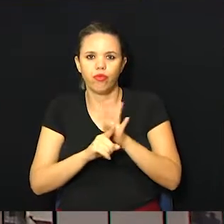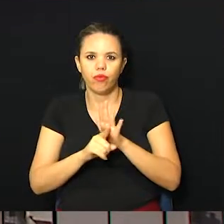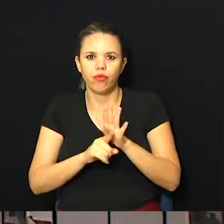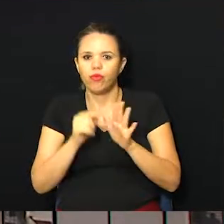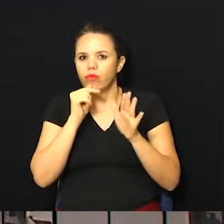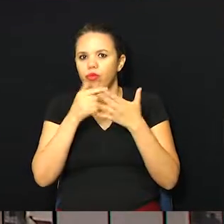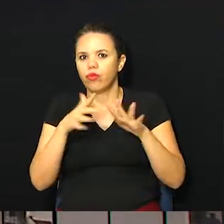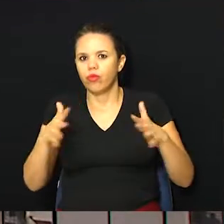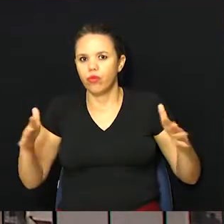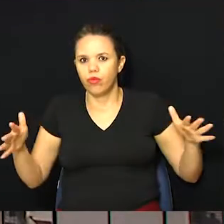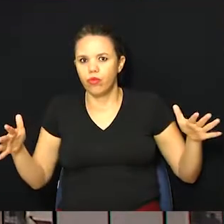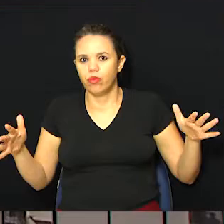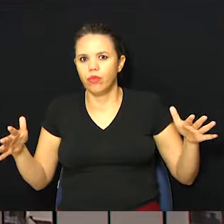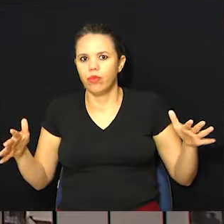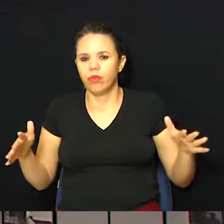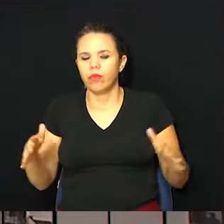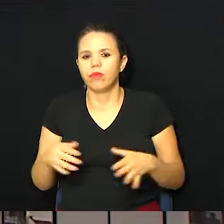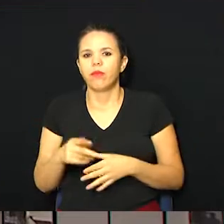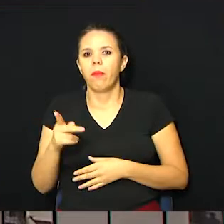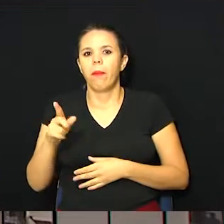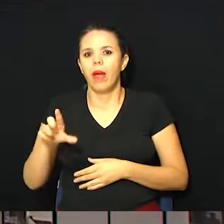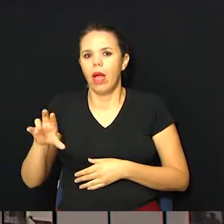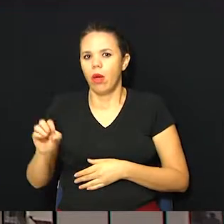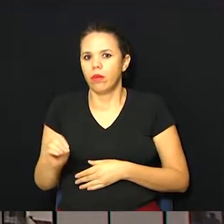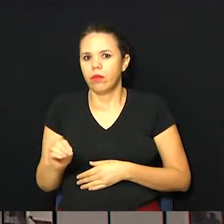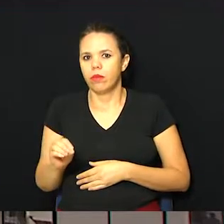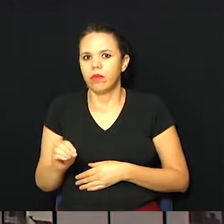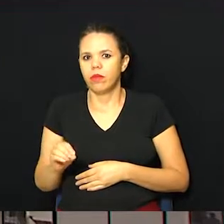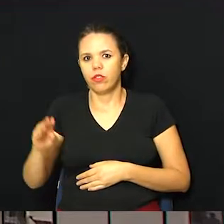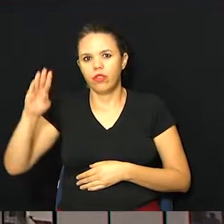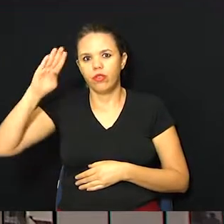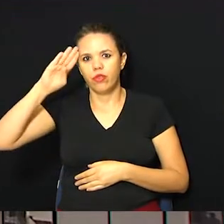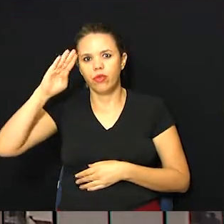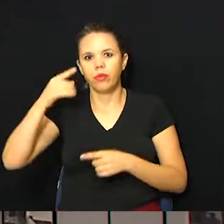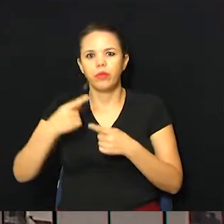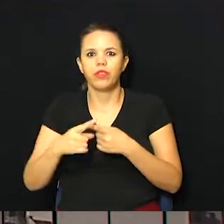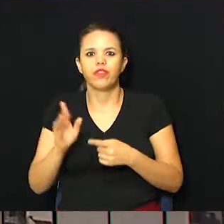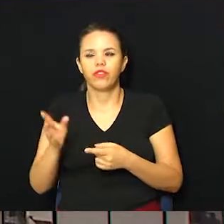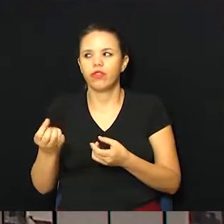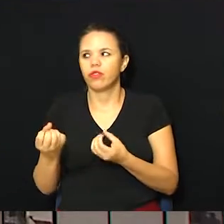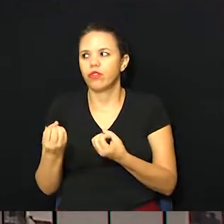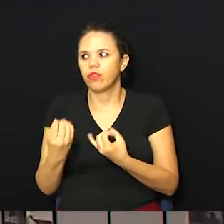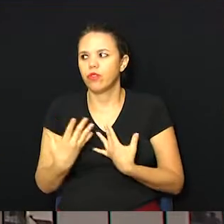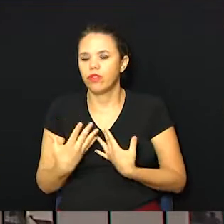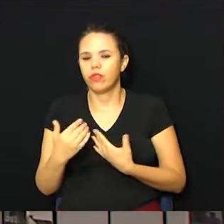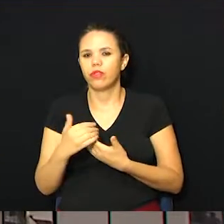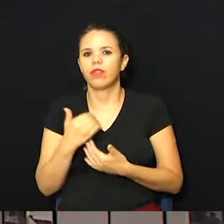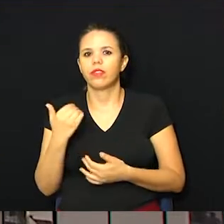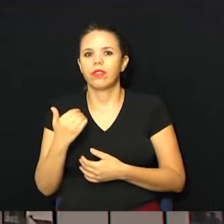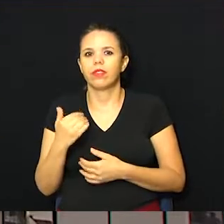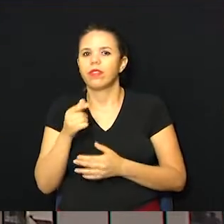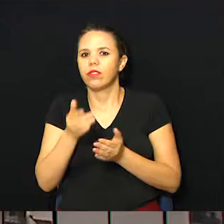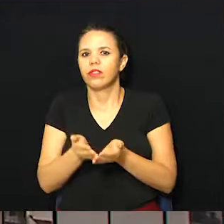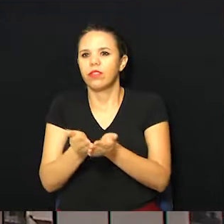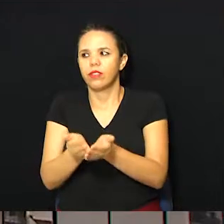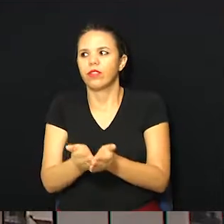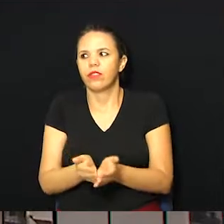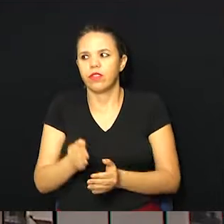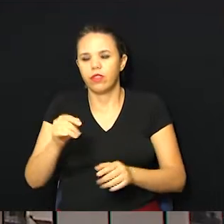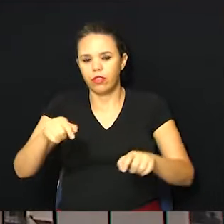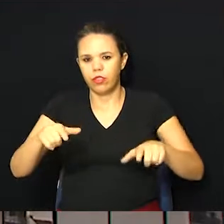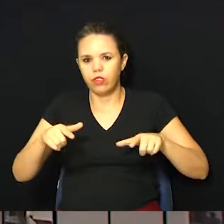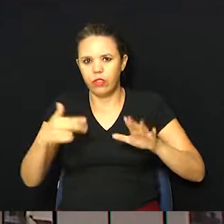Mar, Almirante Paulo Moreira. Vou chamá-lo de comandante, porque ele já nos orientou que na Marinha são assim os títulos,